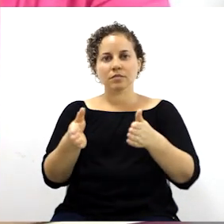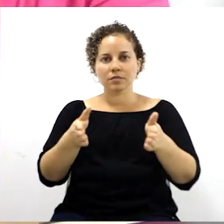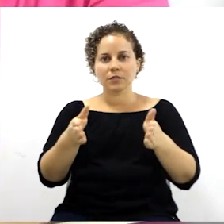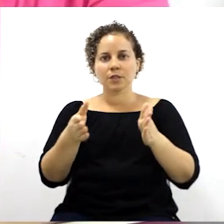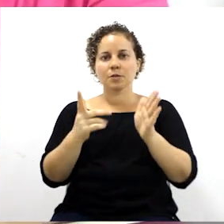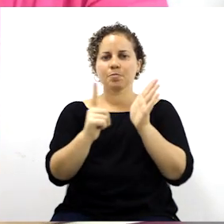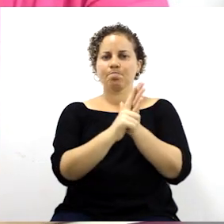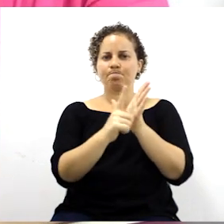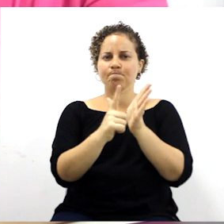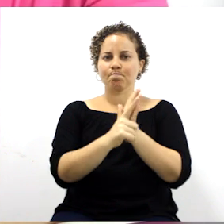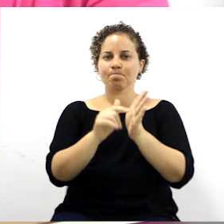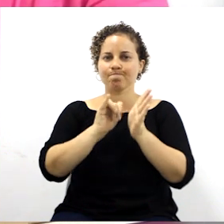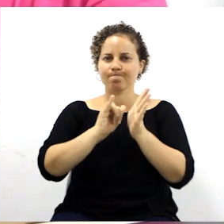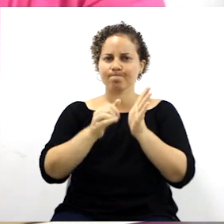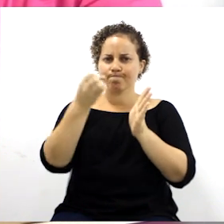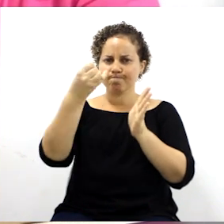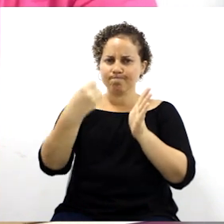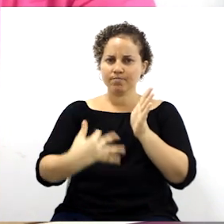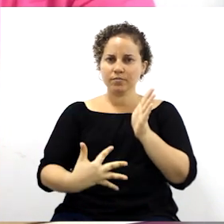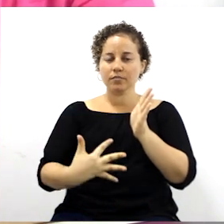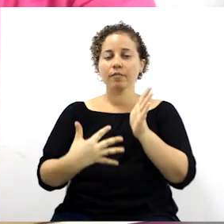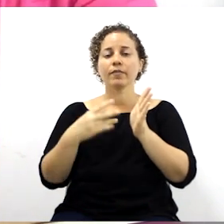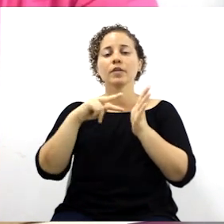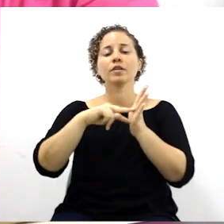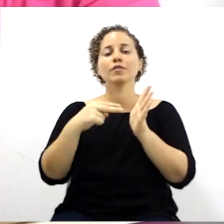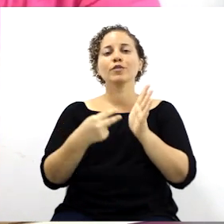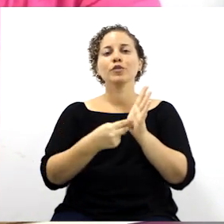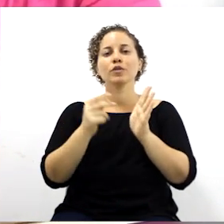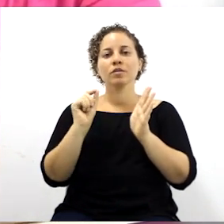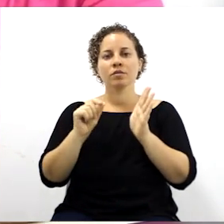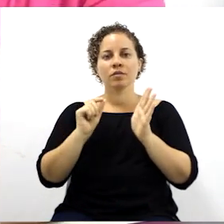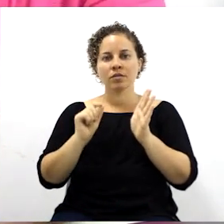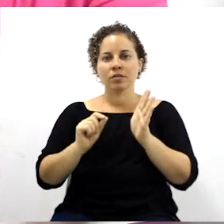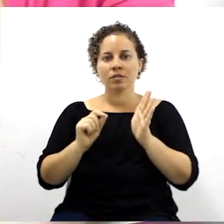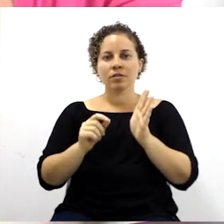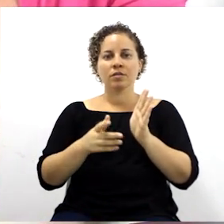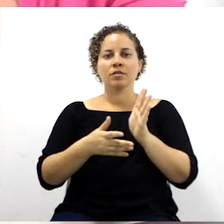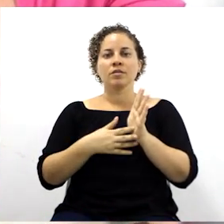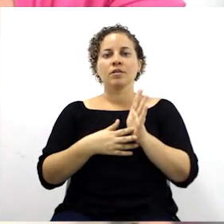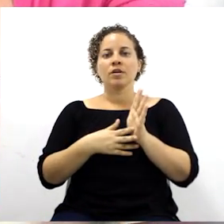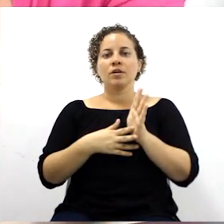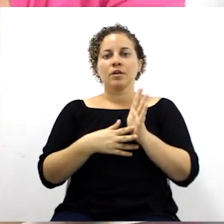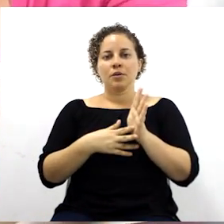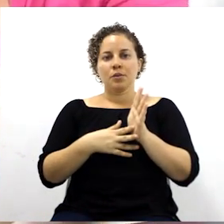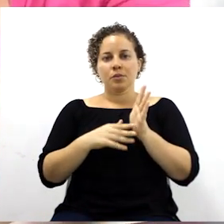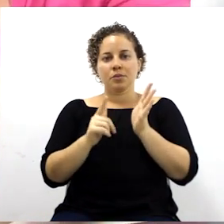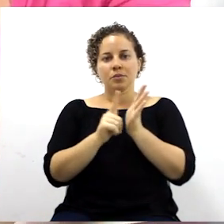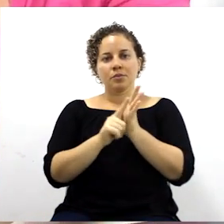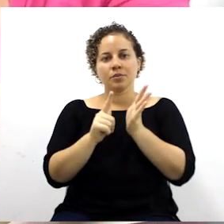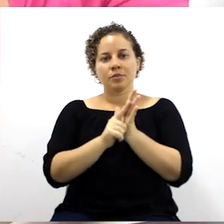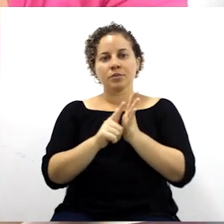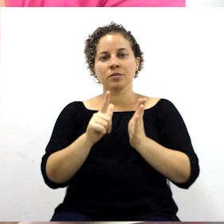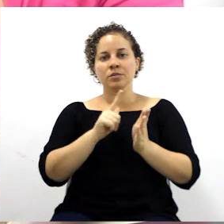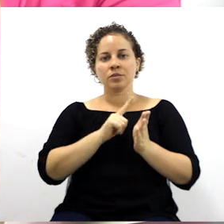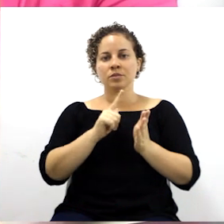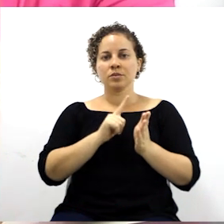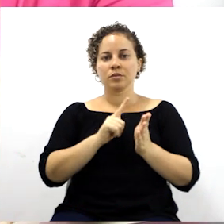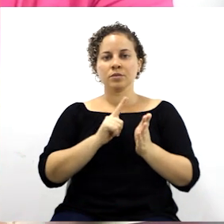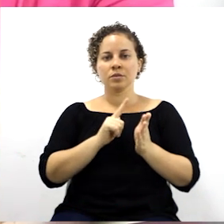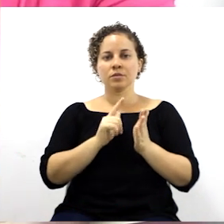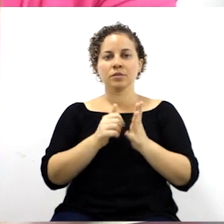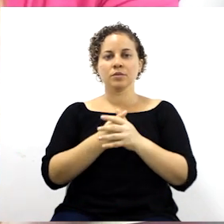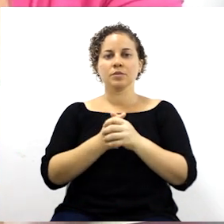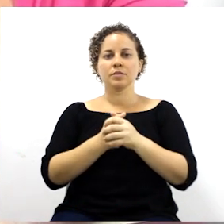folhetos informativos. Então, o que seriam esses folhetos informativos? Então, são folhetos que, na maioria